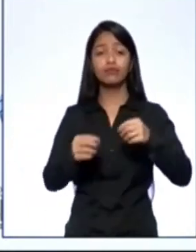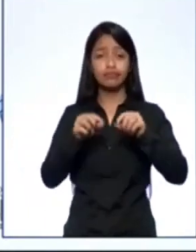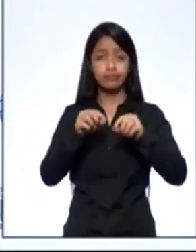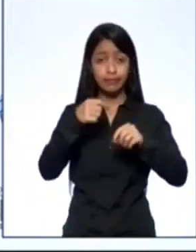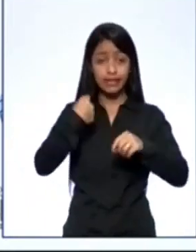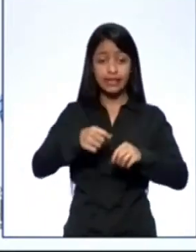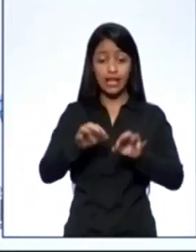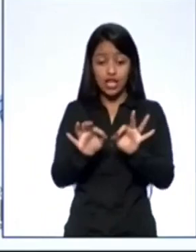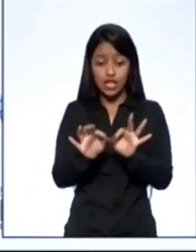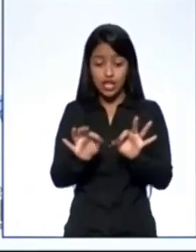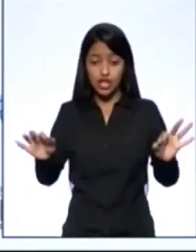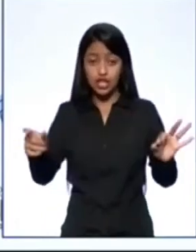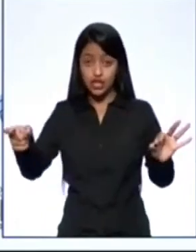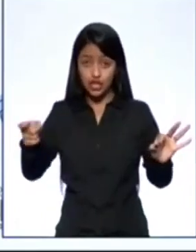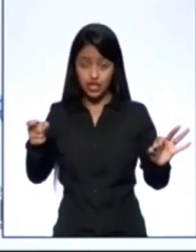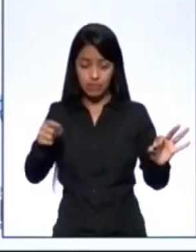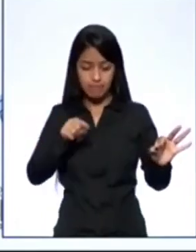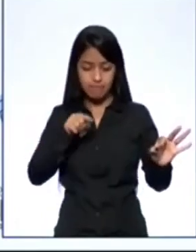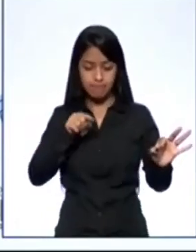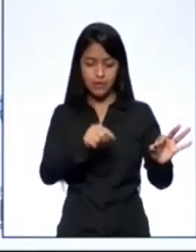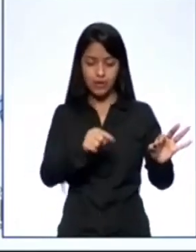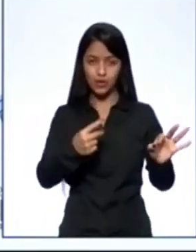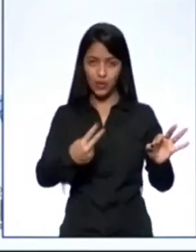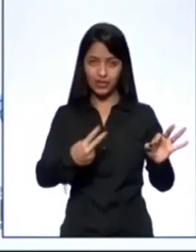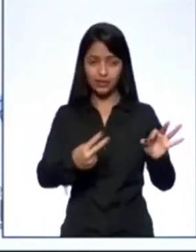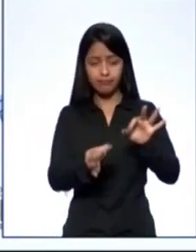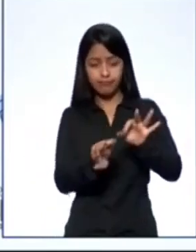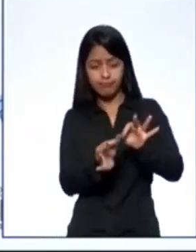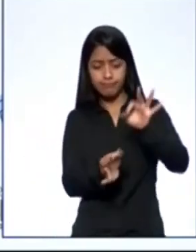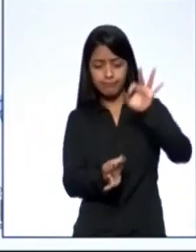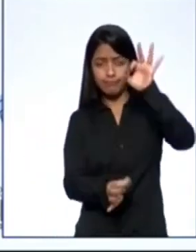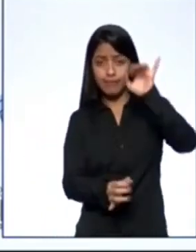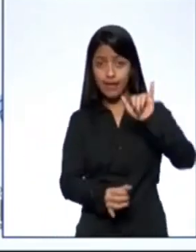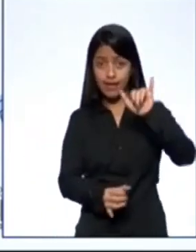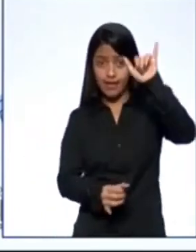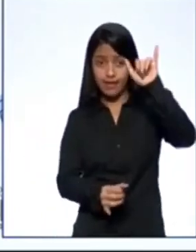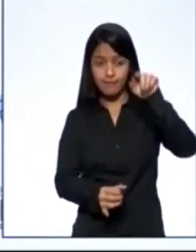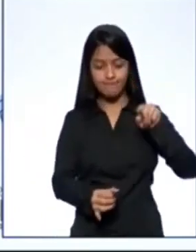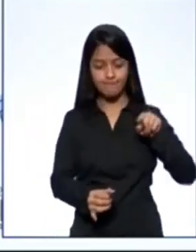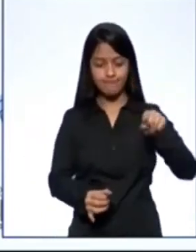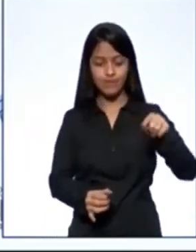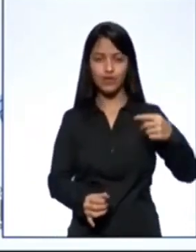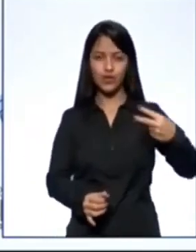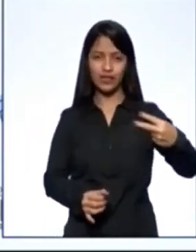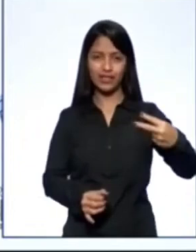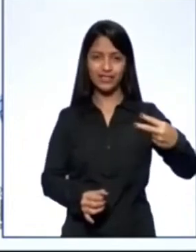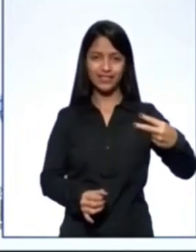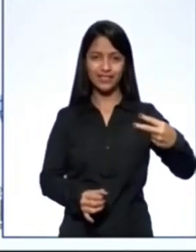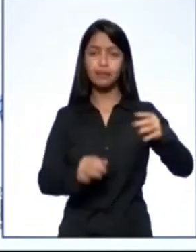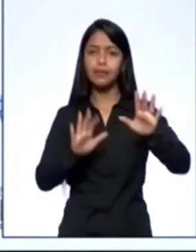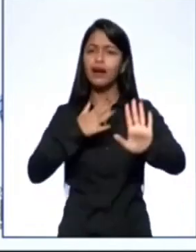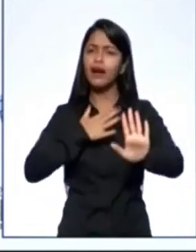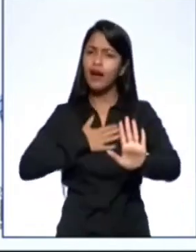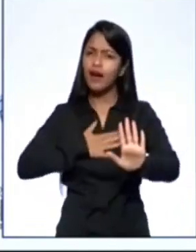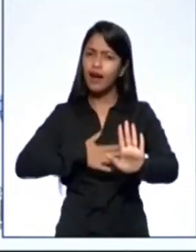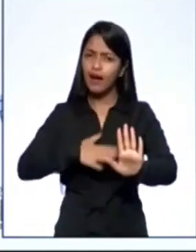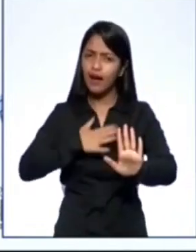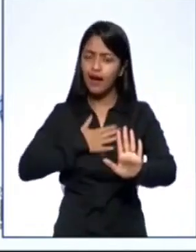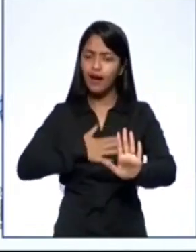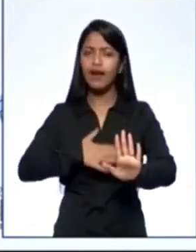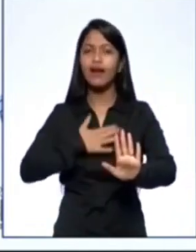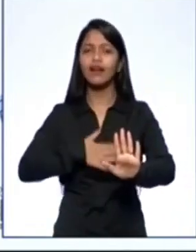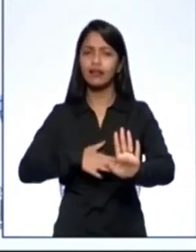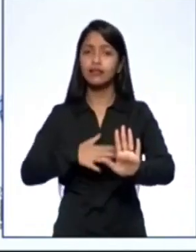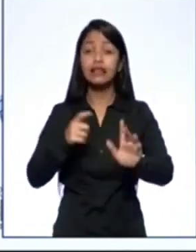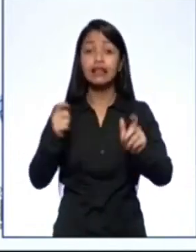isso mas vai olhando com calma relaxa aí eu posso se eu quiser se eu quiser